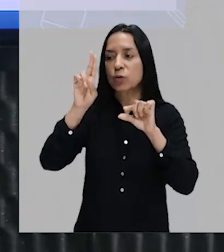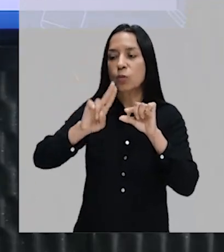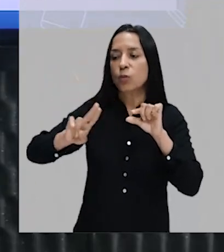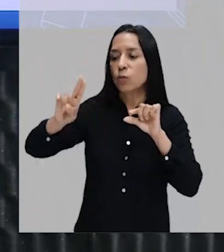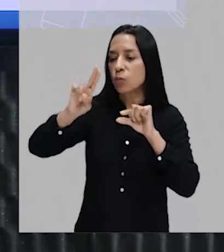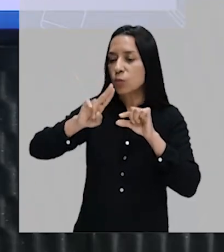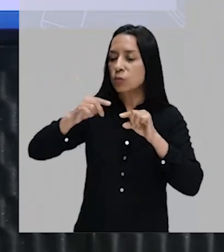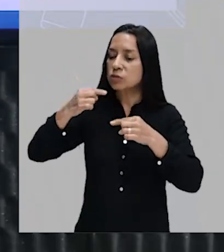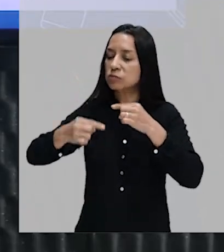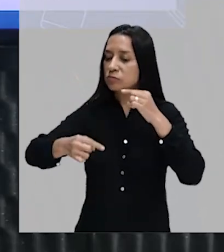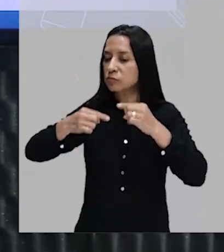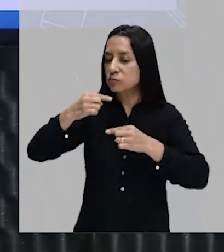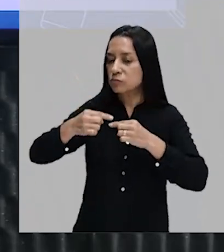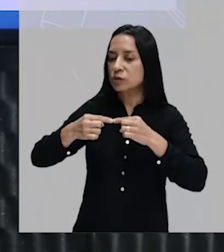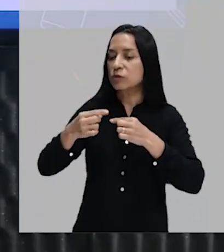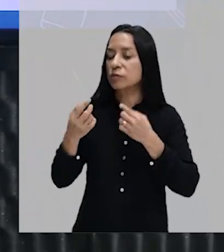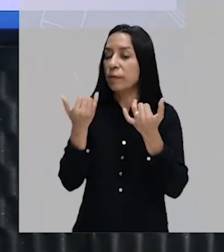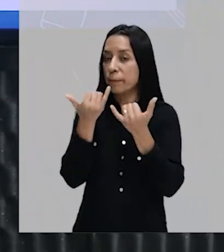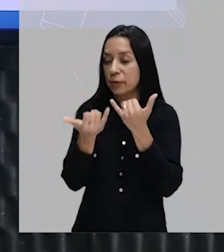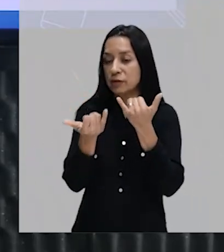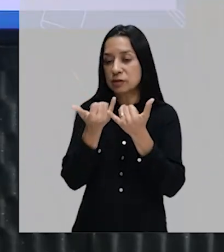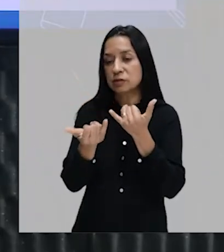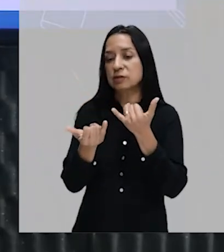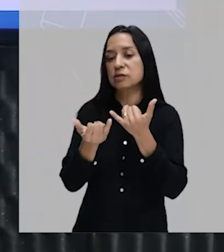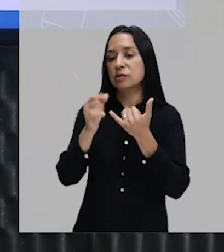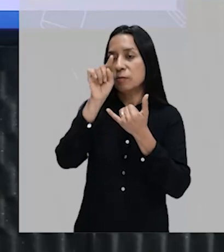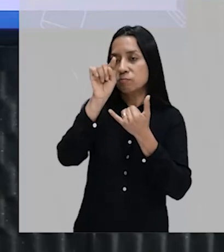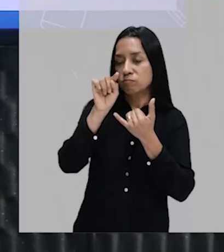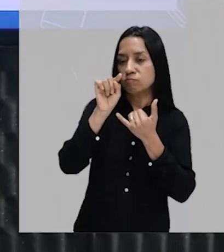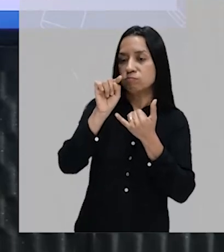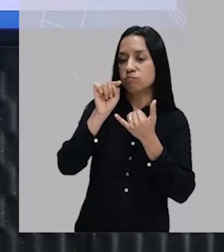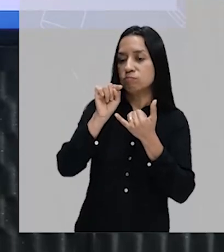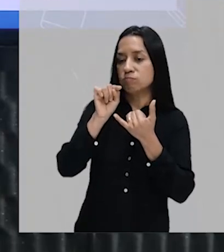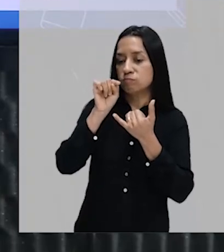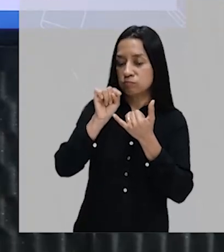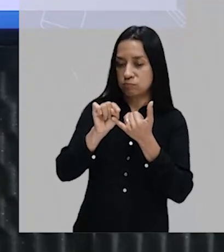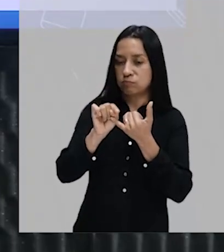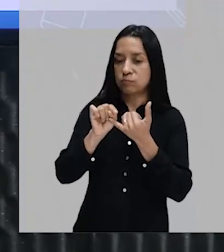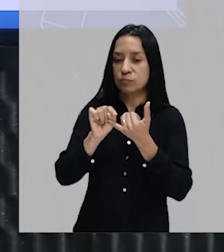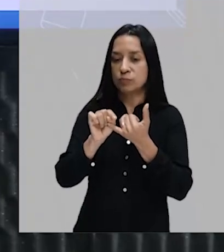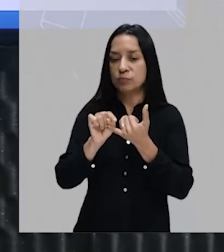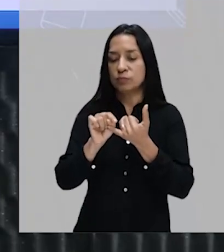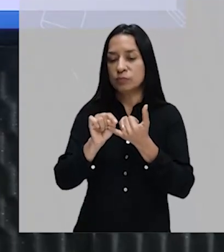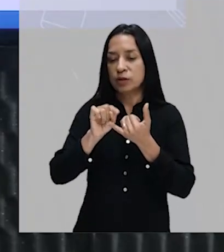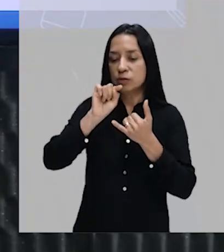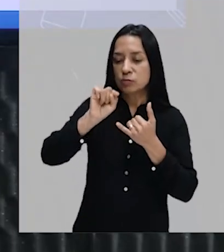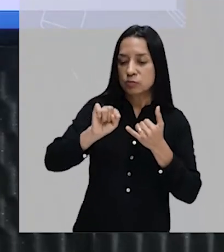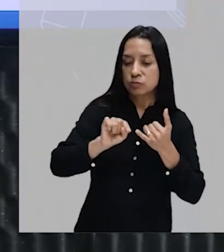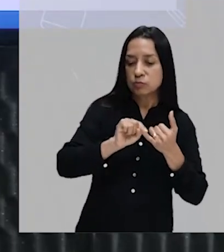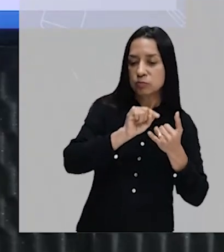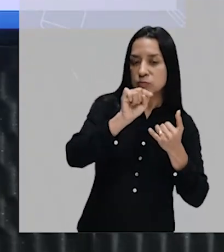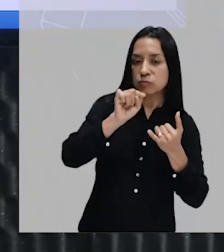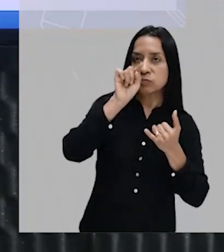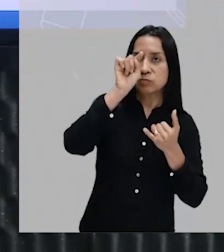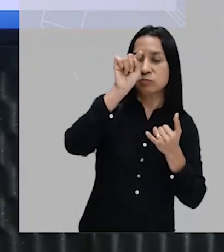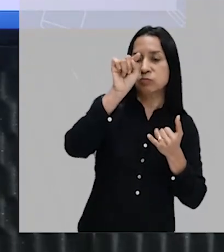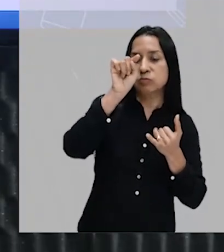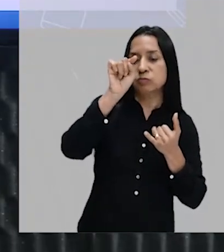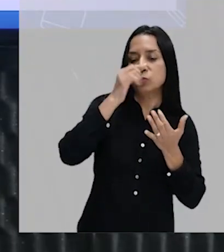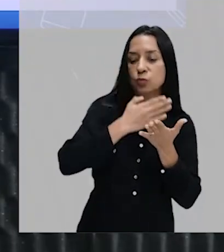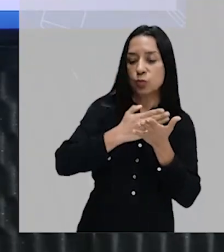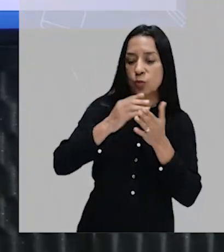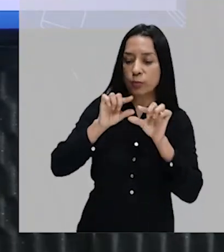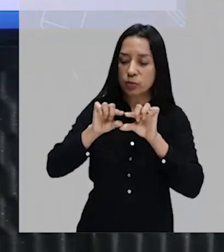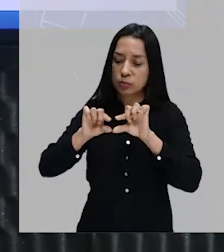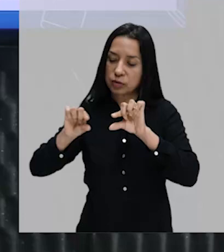dinâmica da frase exclamativa, tá? Eu coloco a interrogaçãozinha de cabeça para baixo no início da